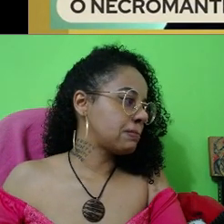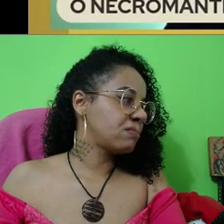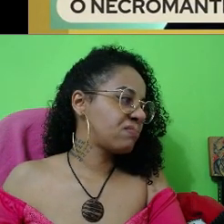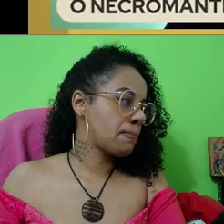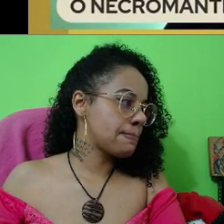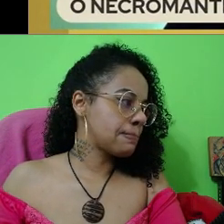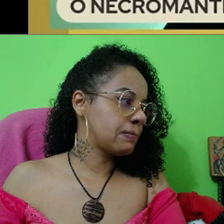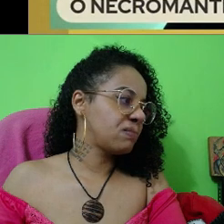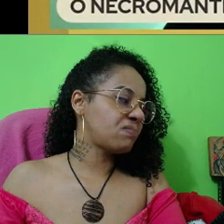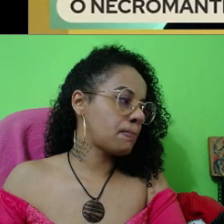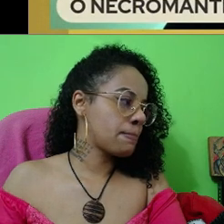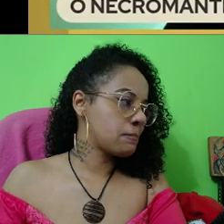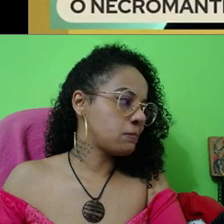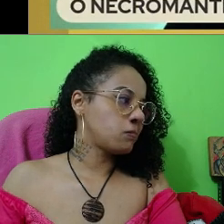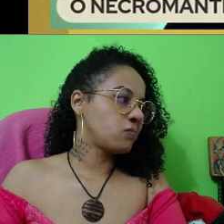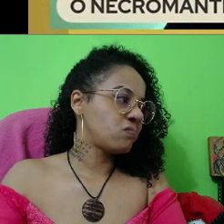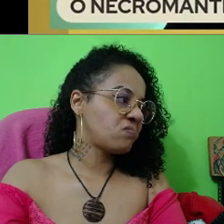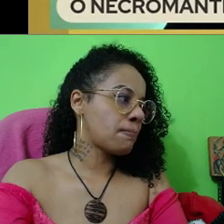uma massa de pessoas